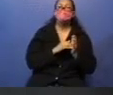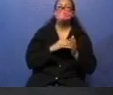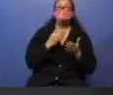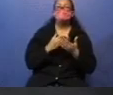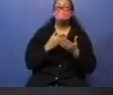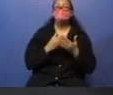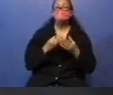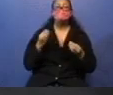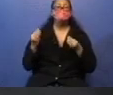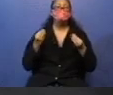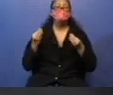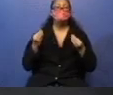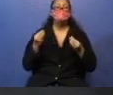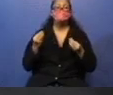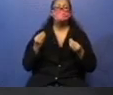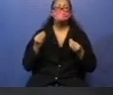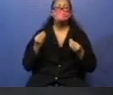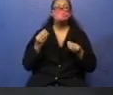essas frutas e hortaliças.